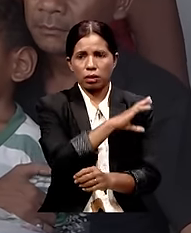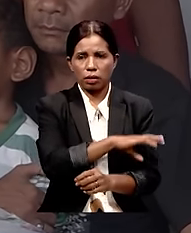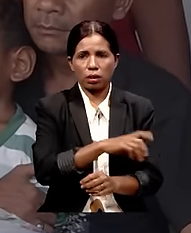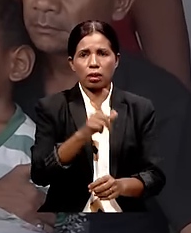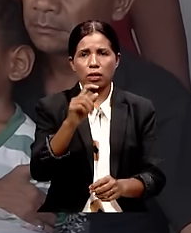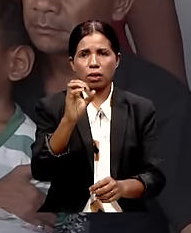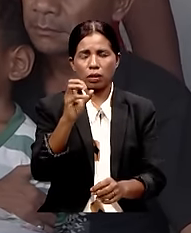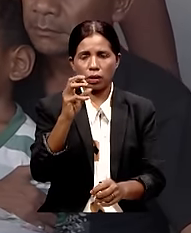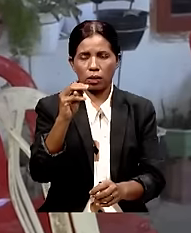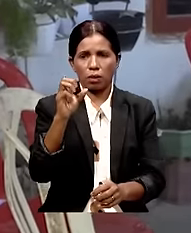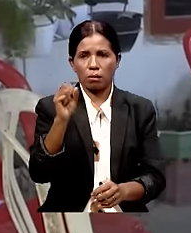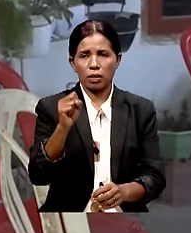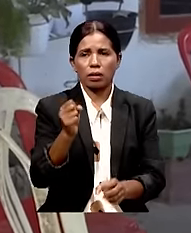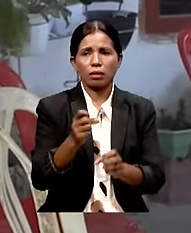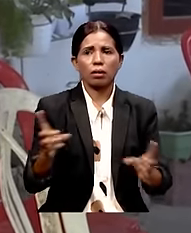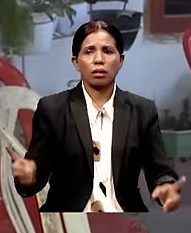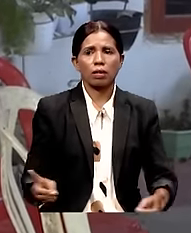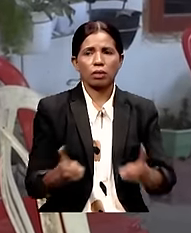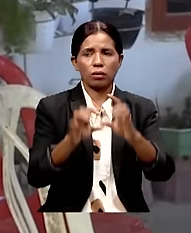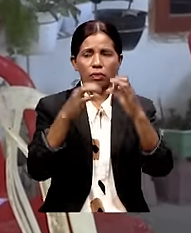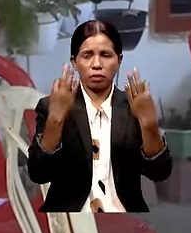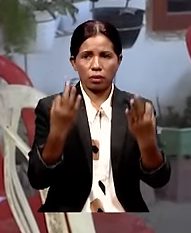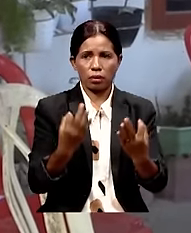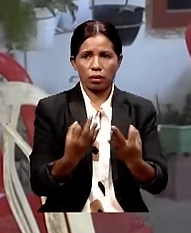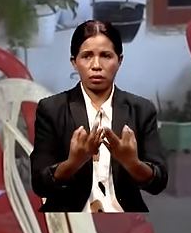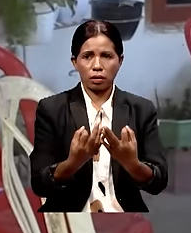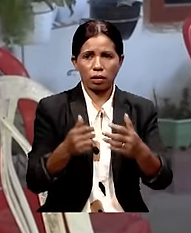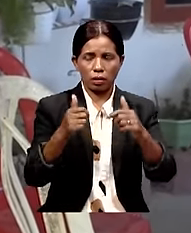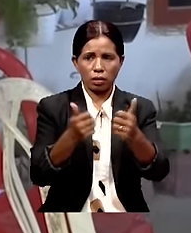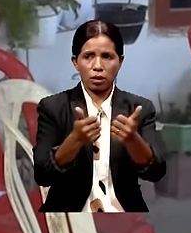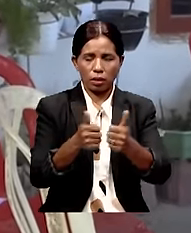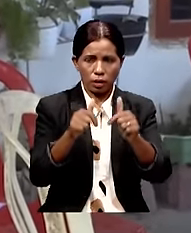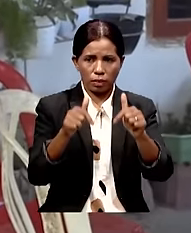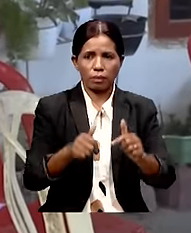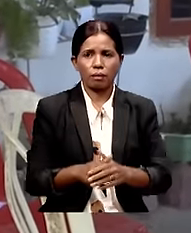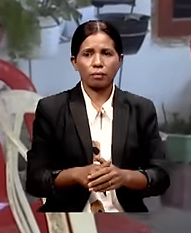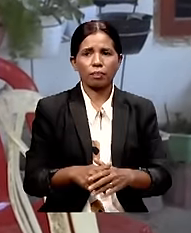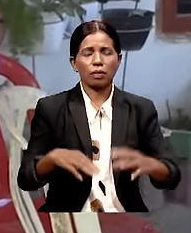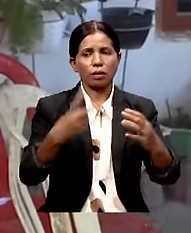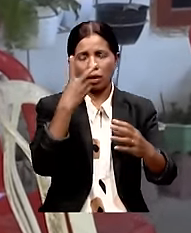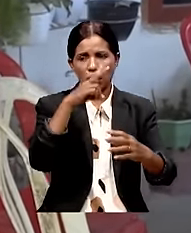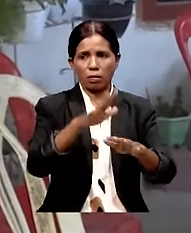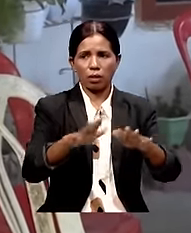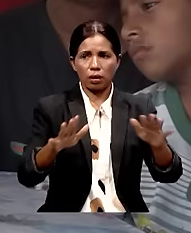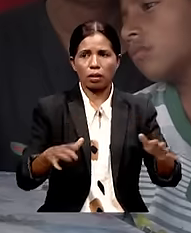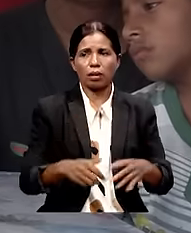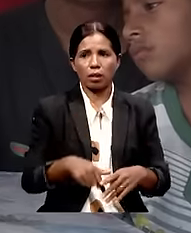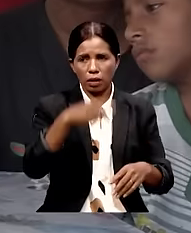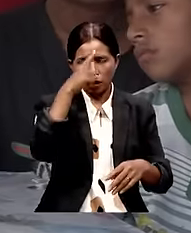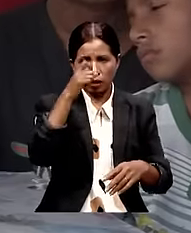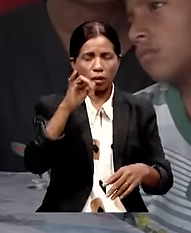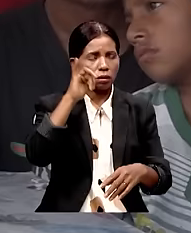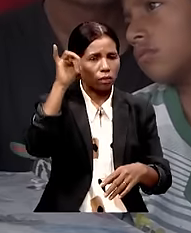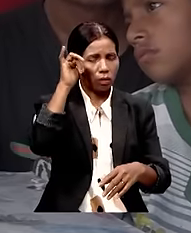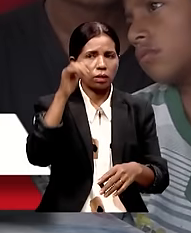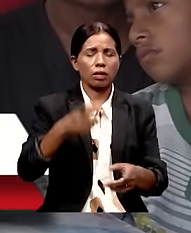Tomás halo ho di hasoru familia palo bunde iha iha leira ne komisam hareba labar tambal momento ne hor kalan kedas